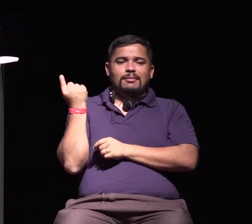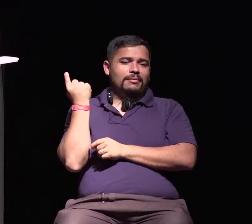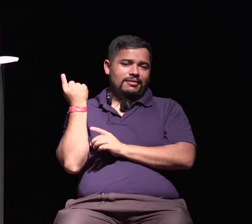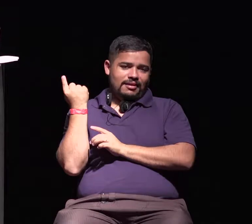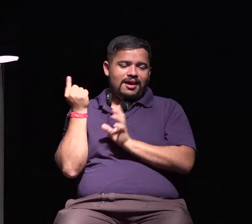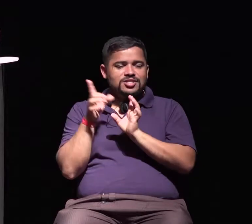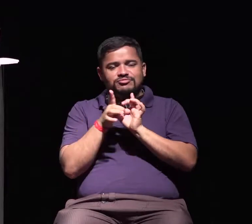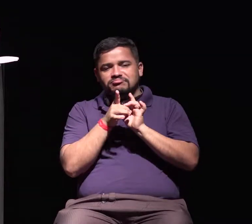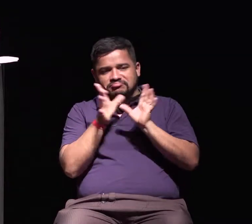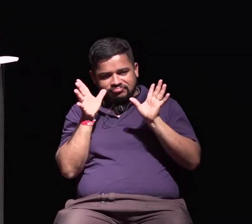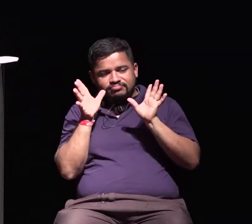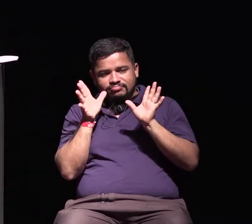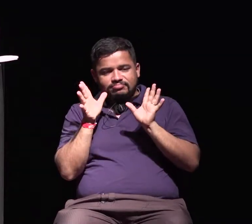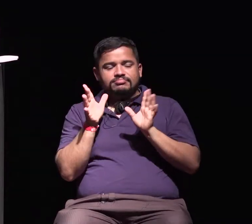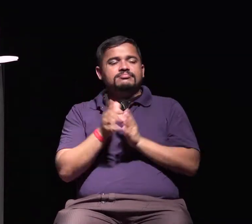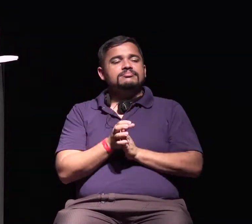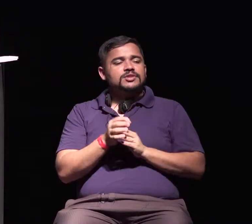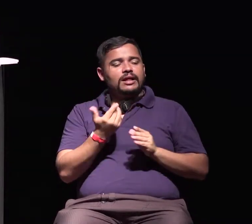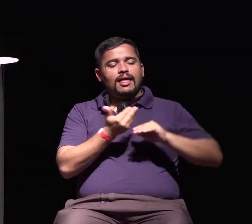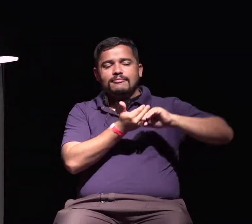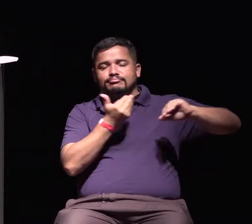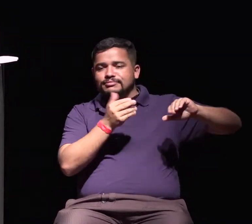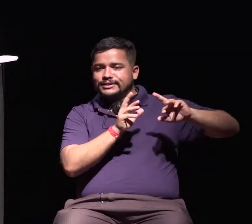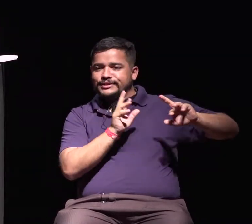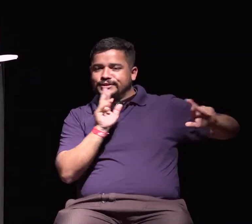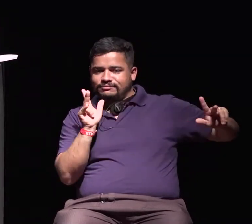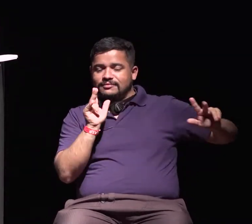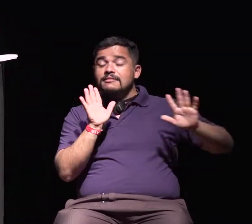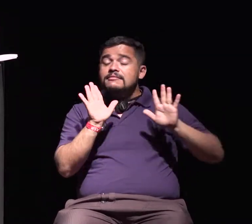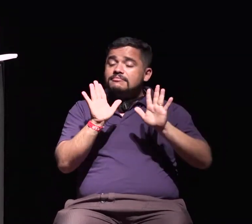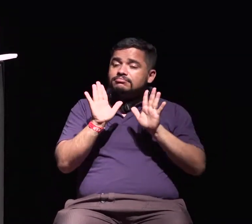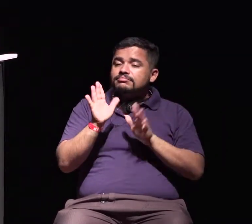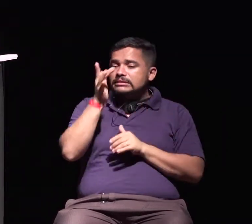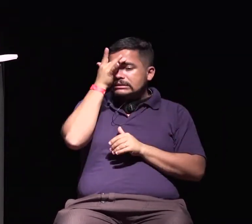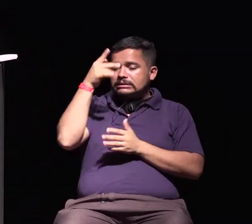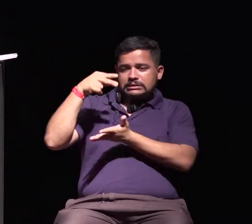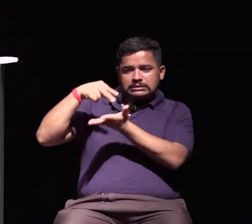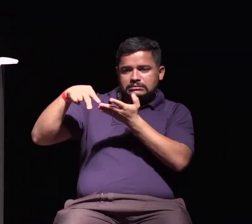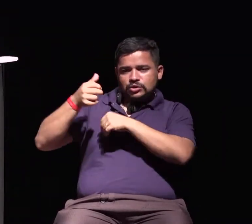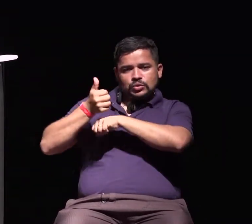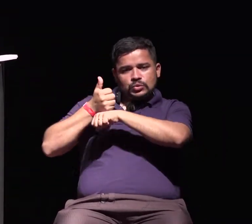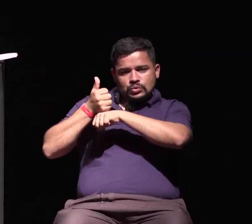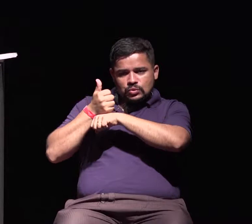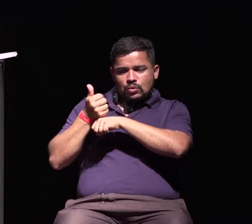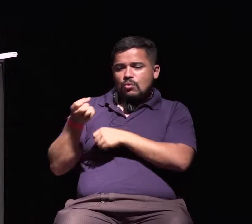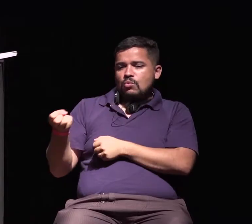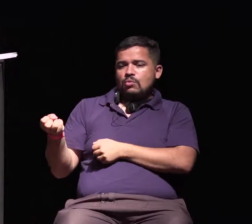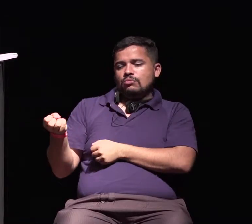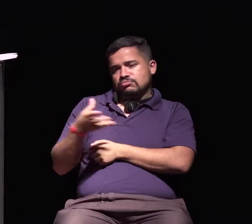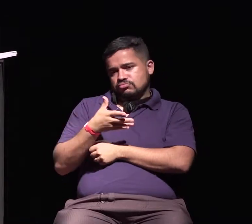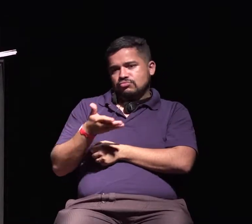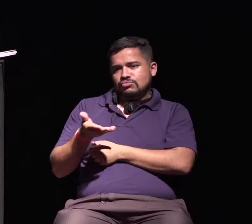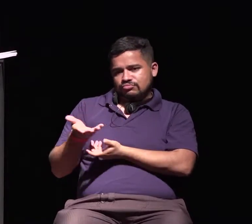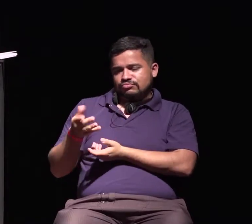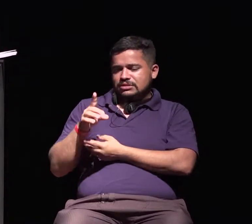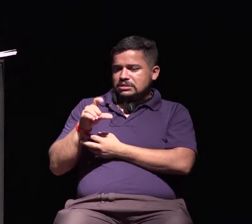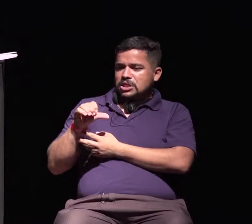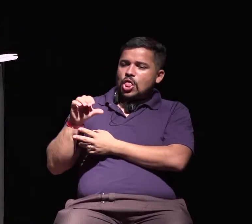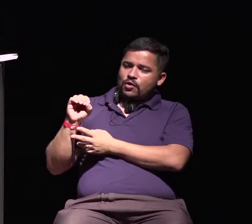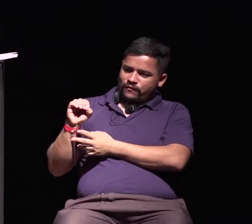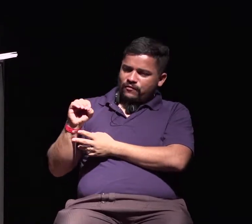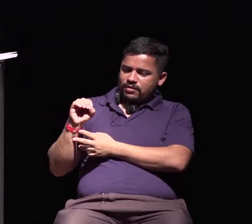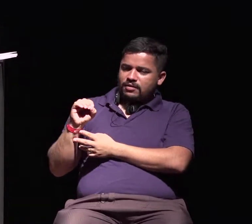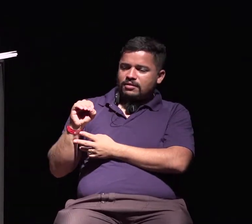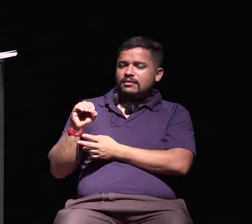sua autonomia em relação a outras artes. Mas os coreógrafos mencionados da nova vanguarda da dança dos anos